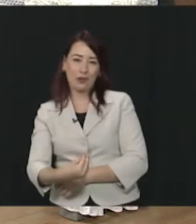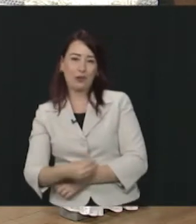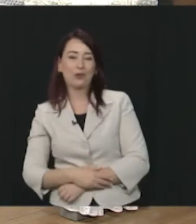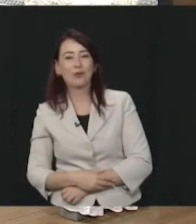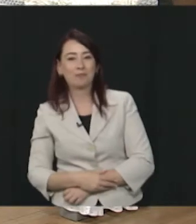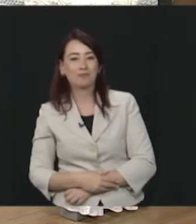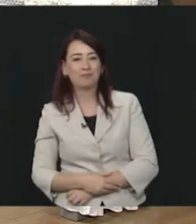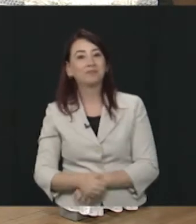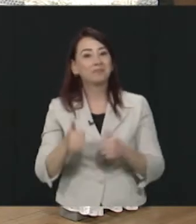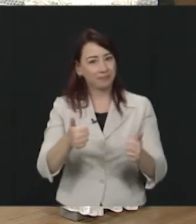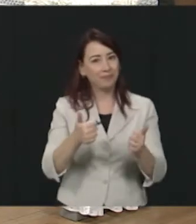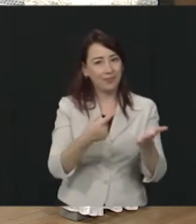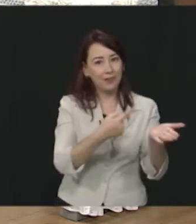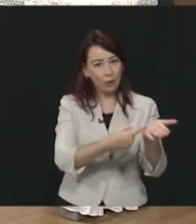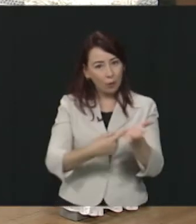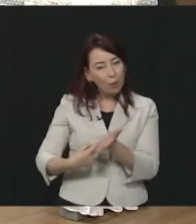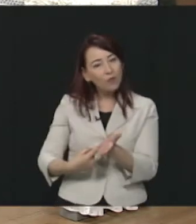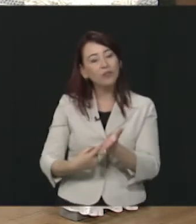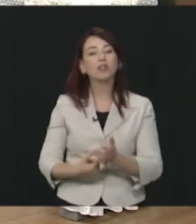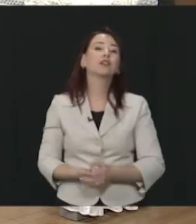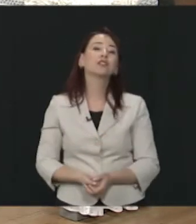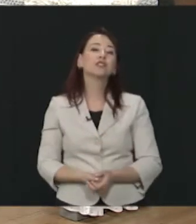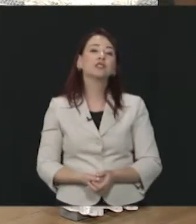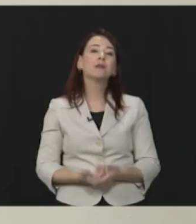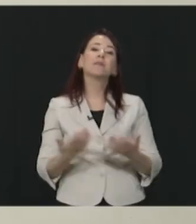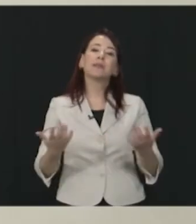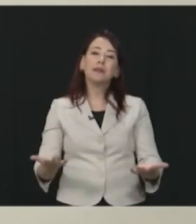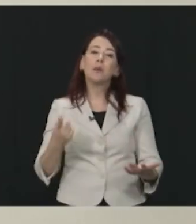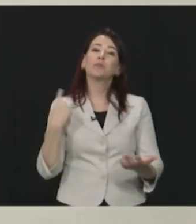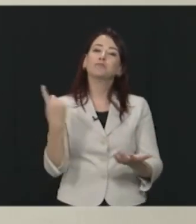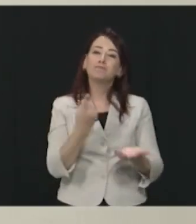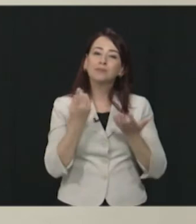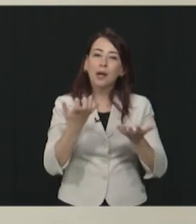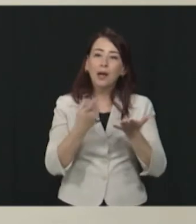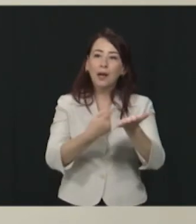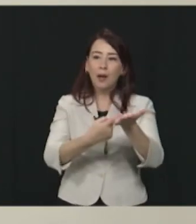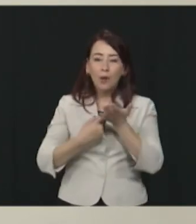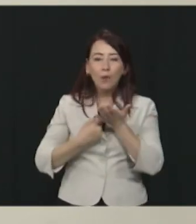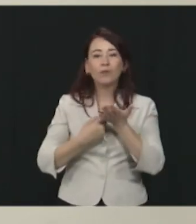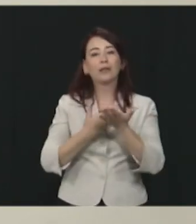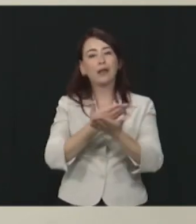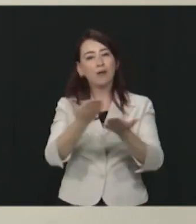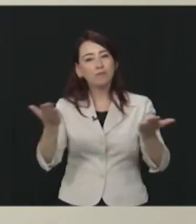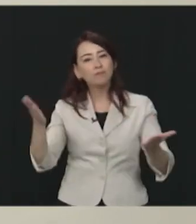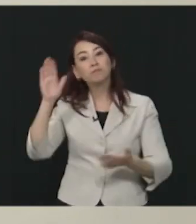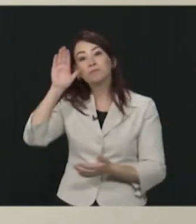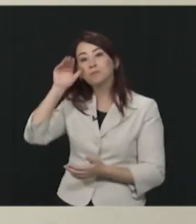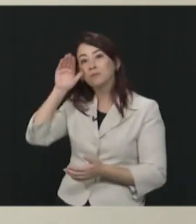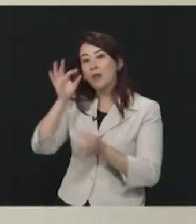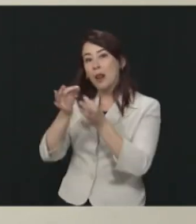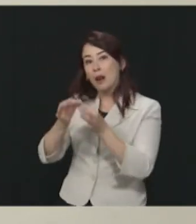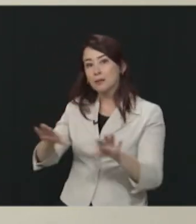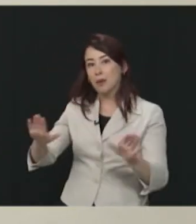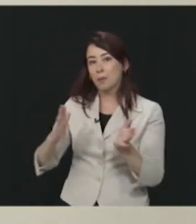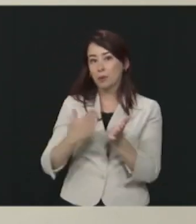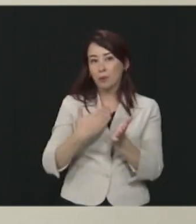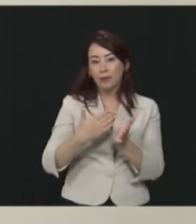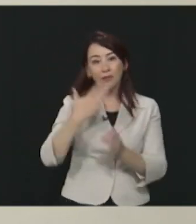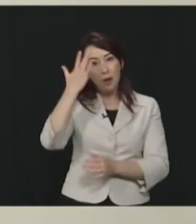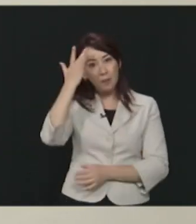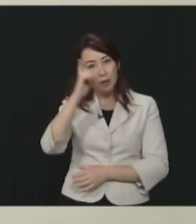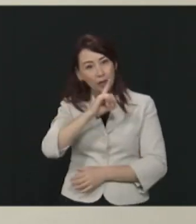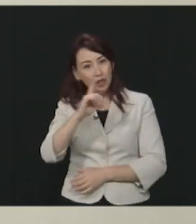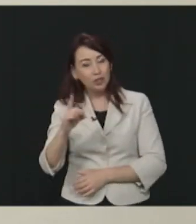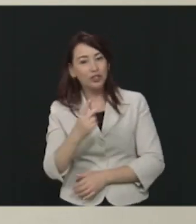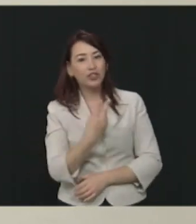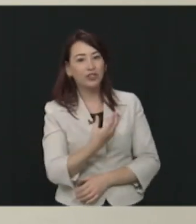fazer o convite, João? Bom, então a gente gostaria de convidar a todos para o lançamento do livro, que vai acontecer amanhã, né, dia 26,